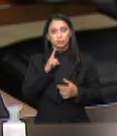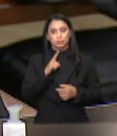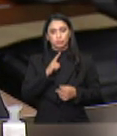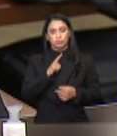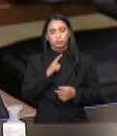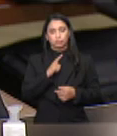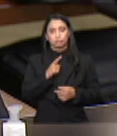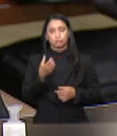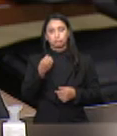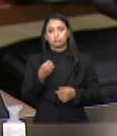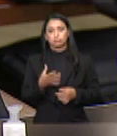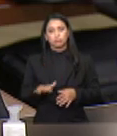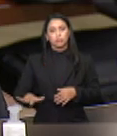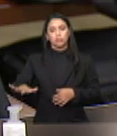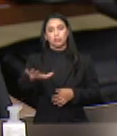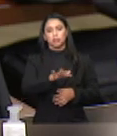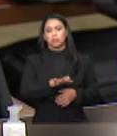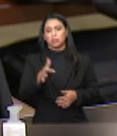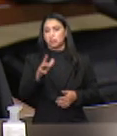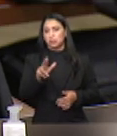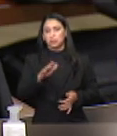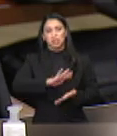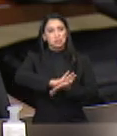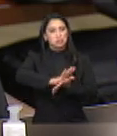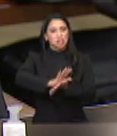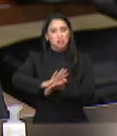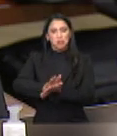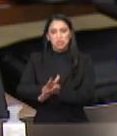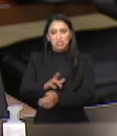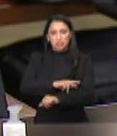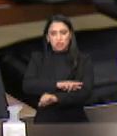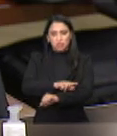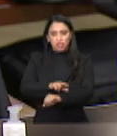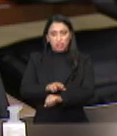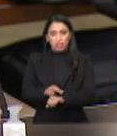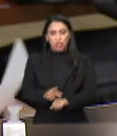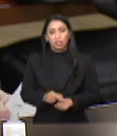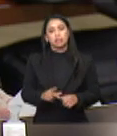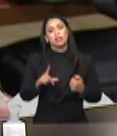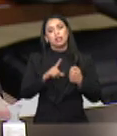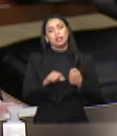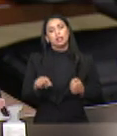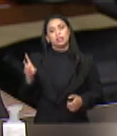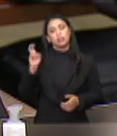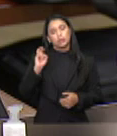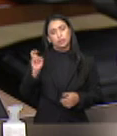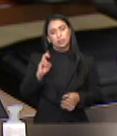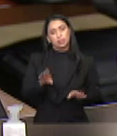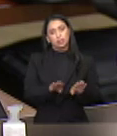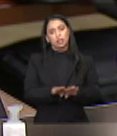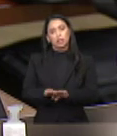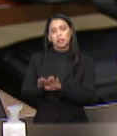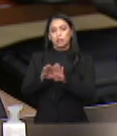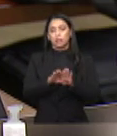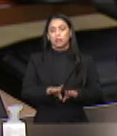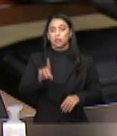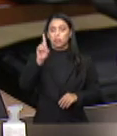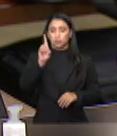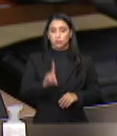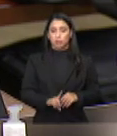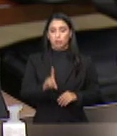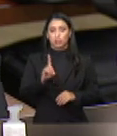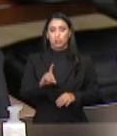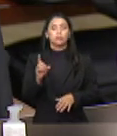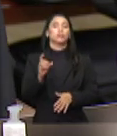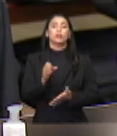DPF 634, requerente CNTM, plenário julgação contra leis do município de São